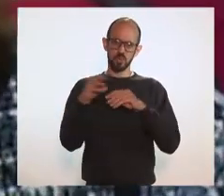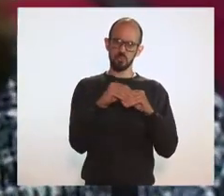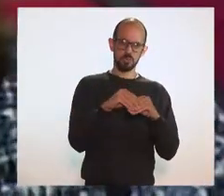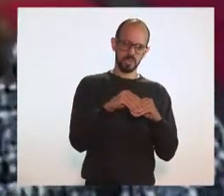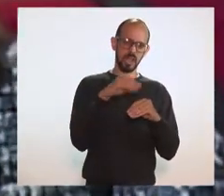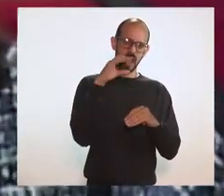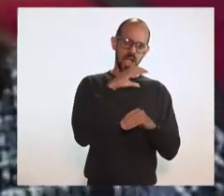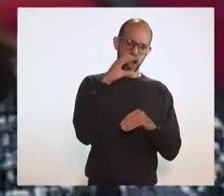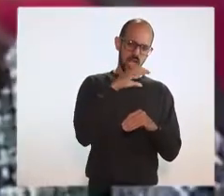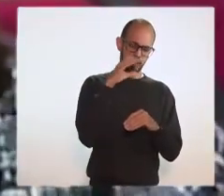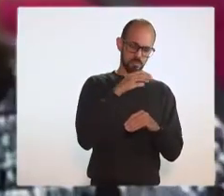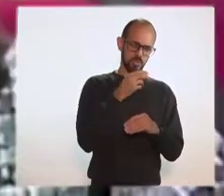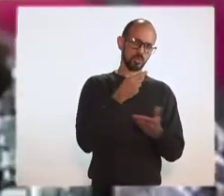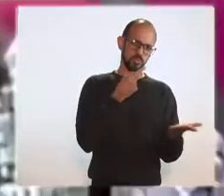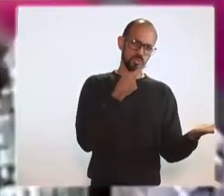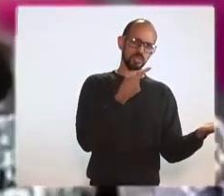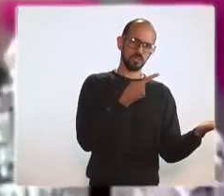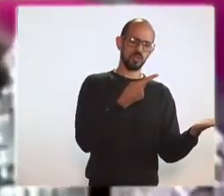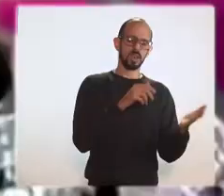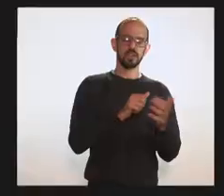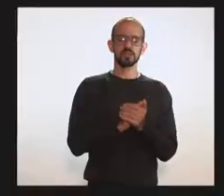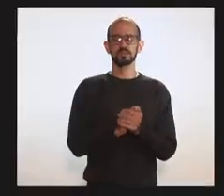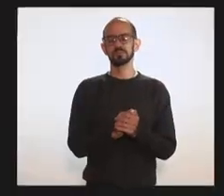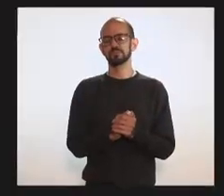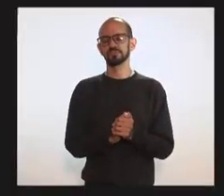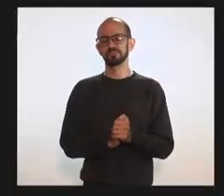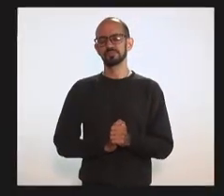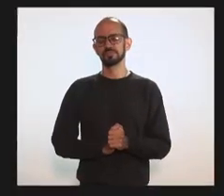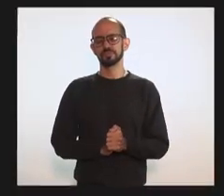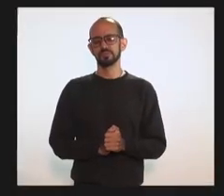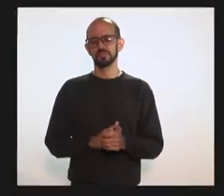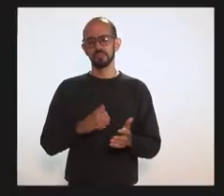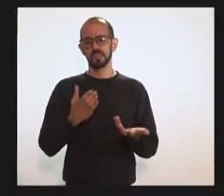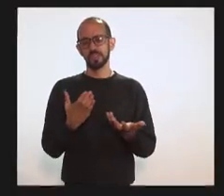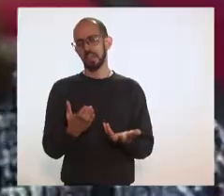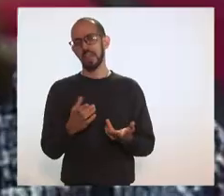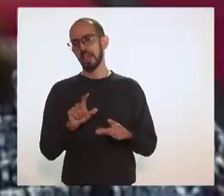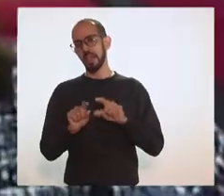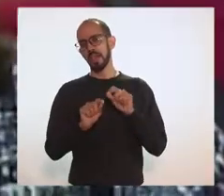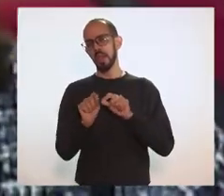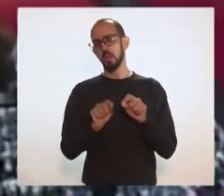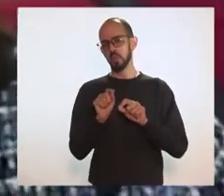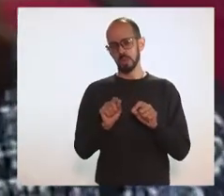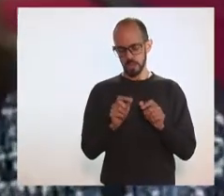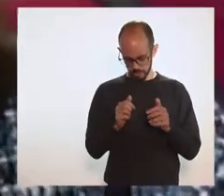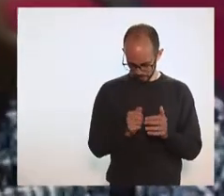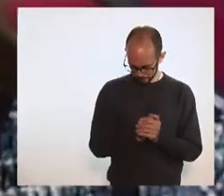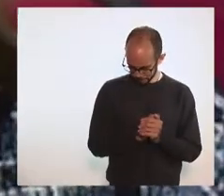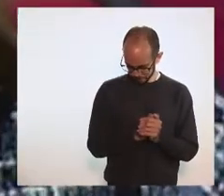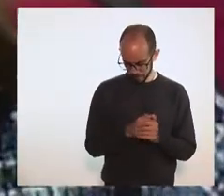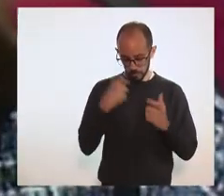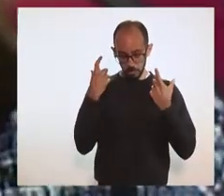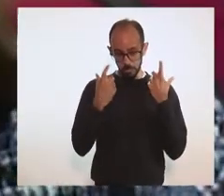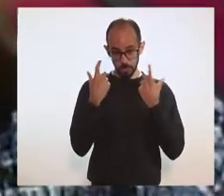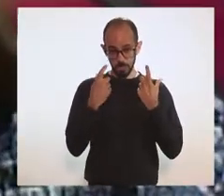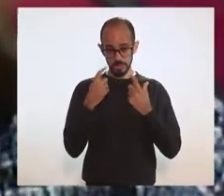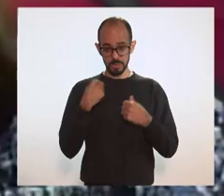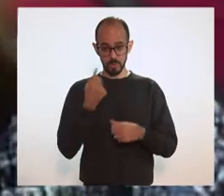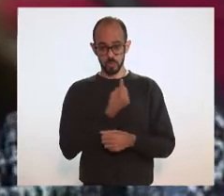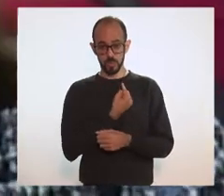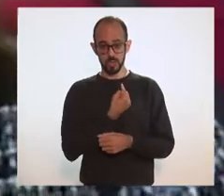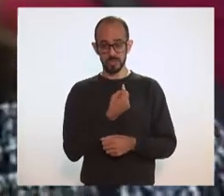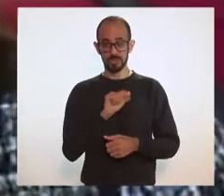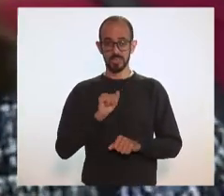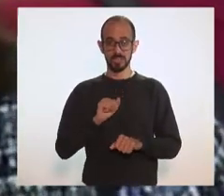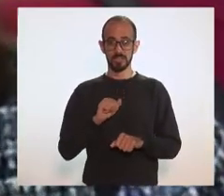seu raciocínio, né, que é estender aqui uma preocupação nossa e também do deputado Flávio